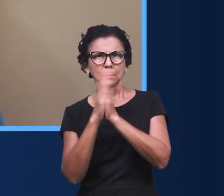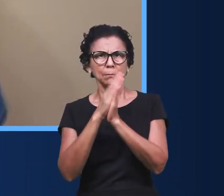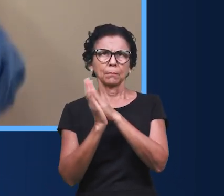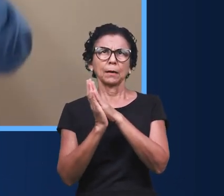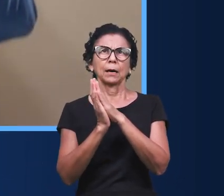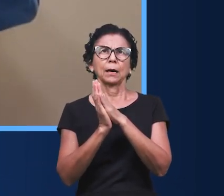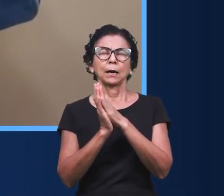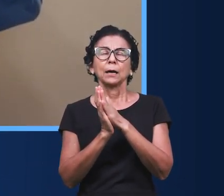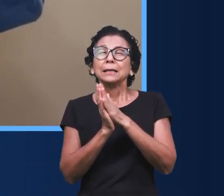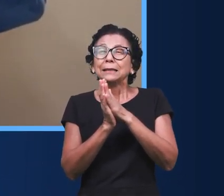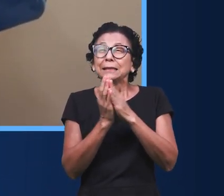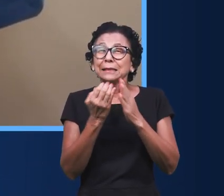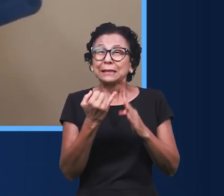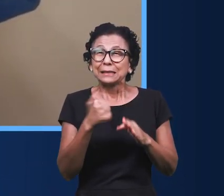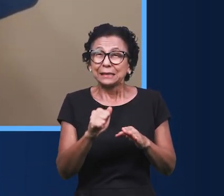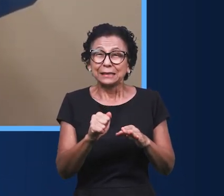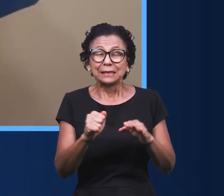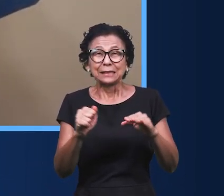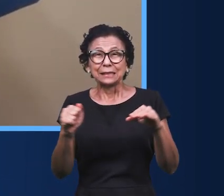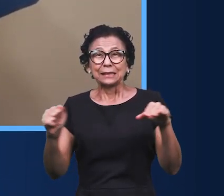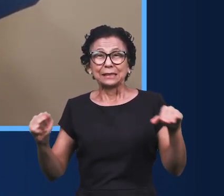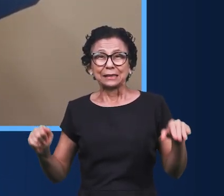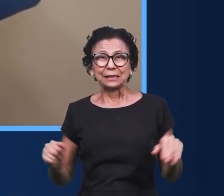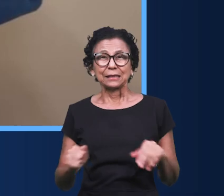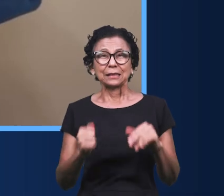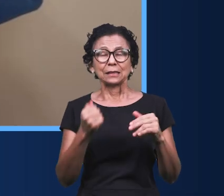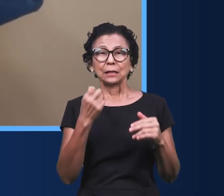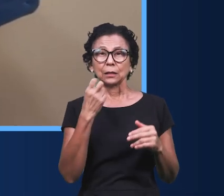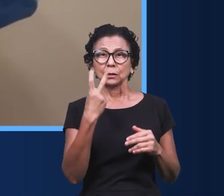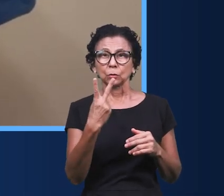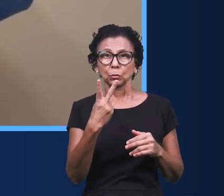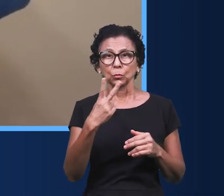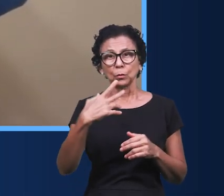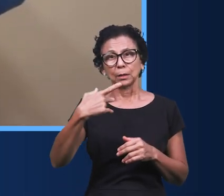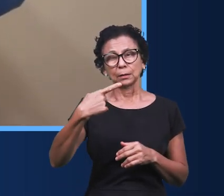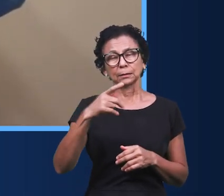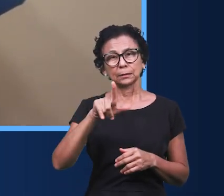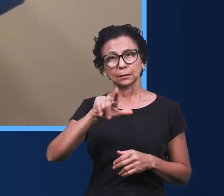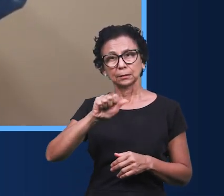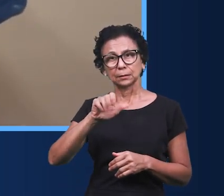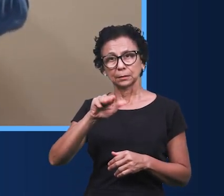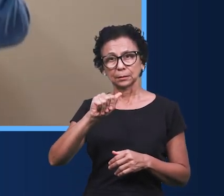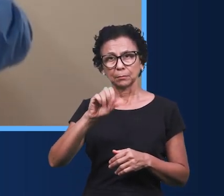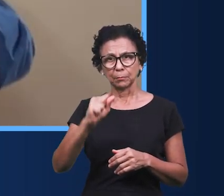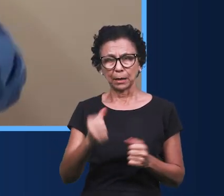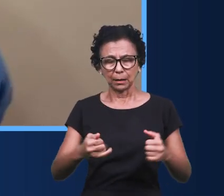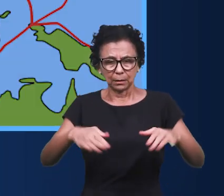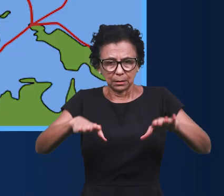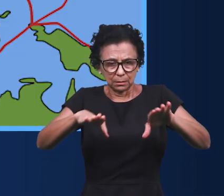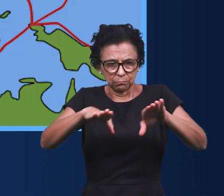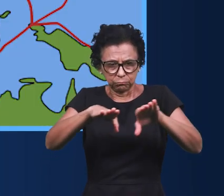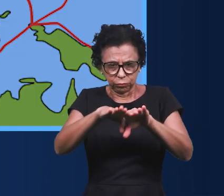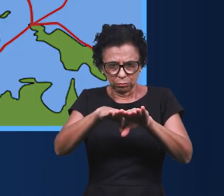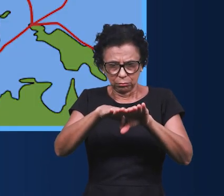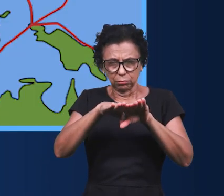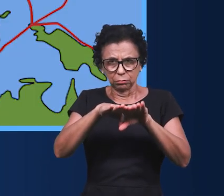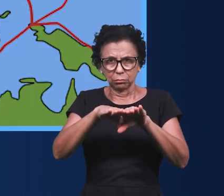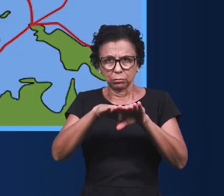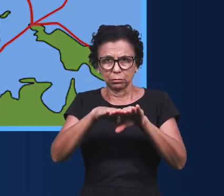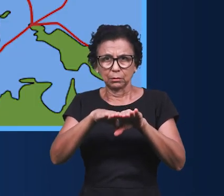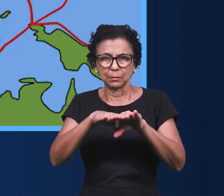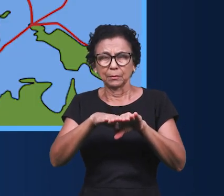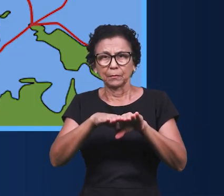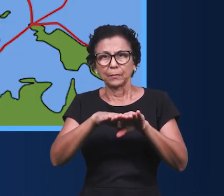ambiente, do toque dessas 2 placas, que é a euroasiática e